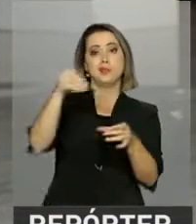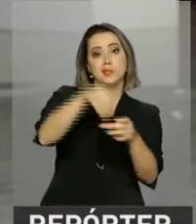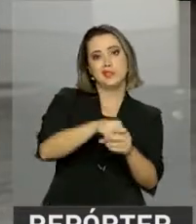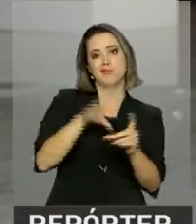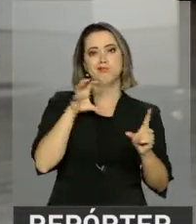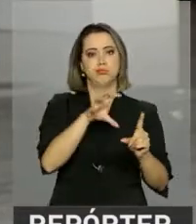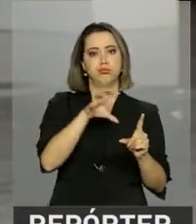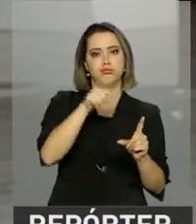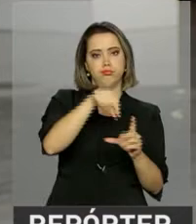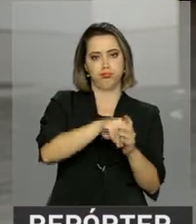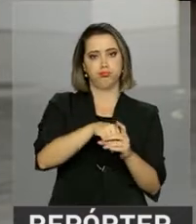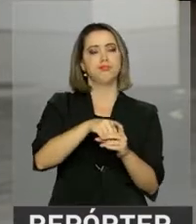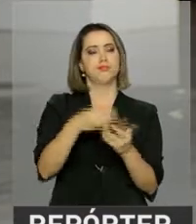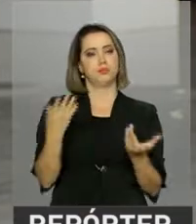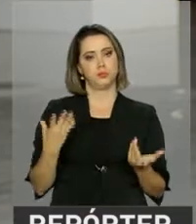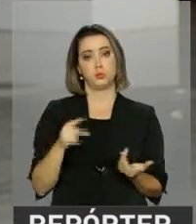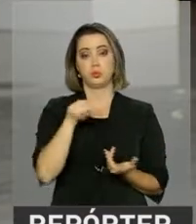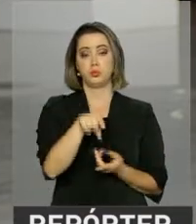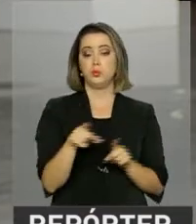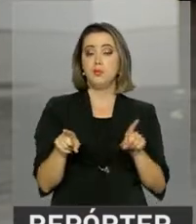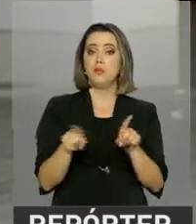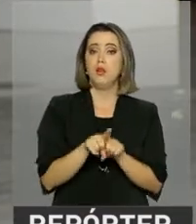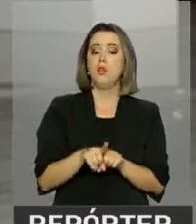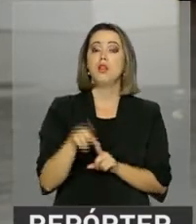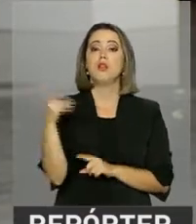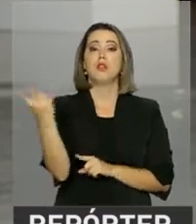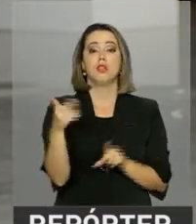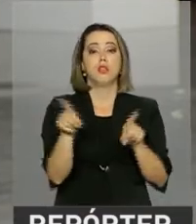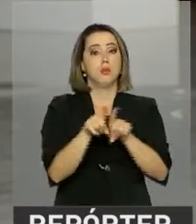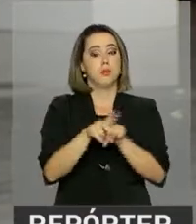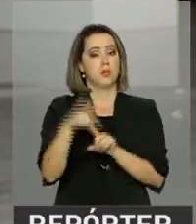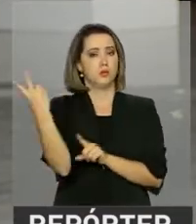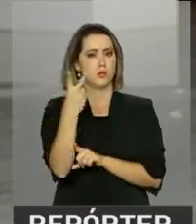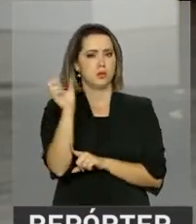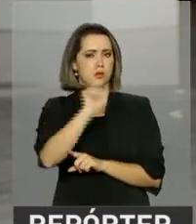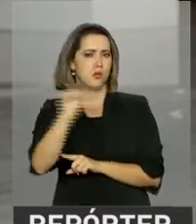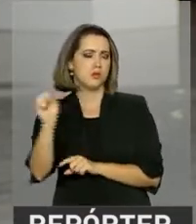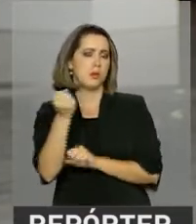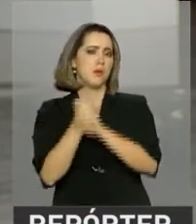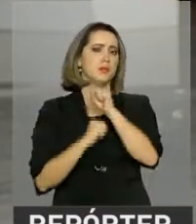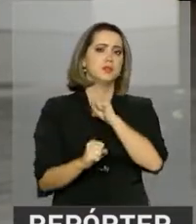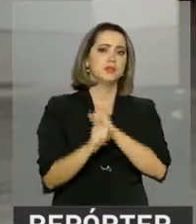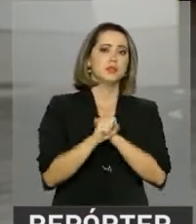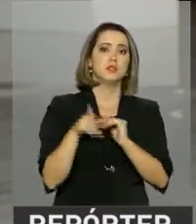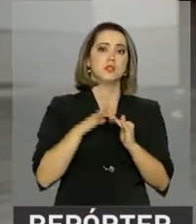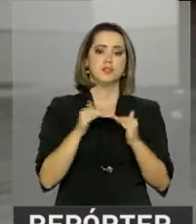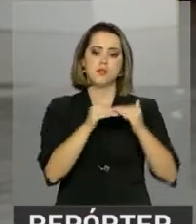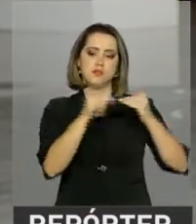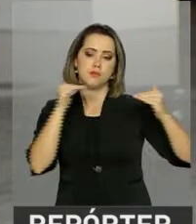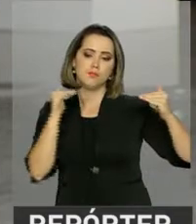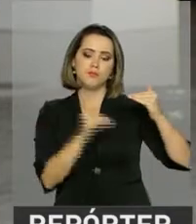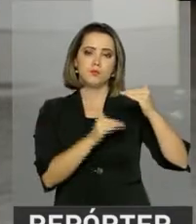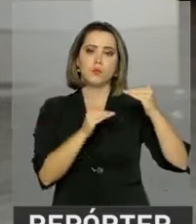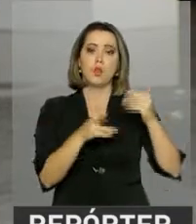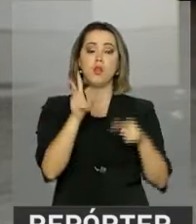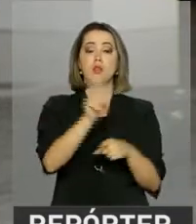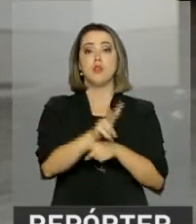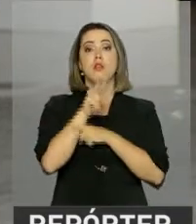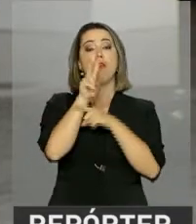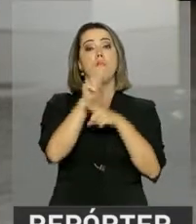relatório também apontou que no segundo semestre do ano passado em relação ao primeiro semestre deste ano houve queda no crédito